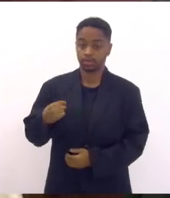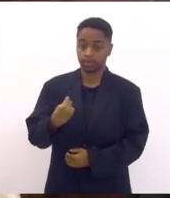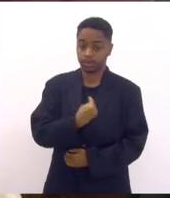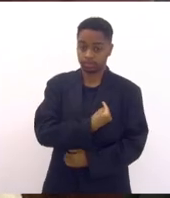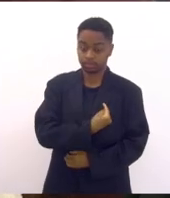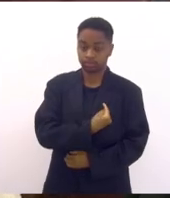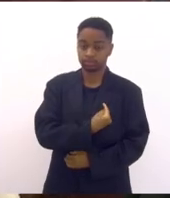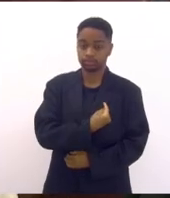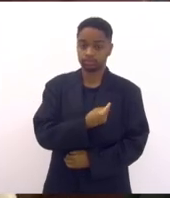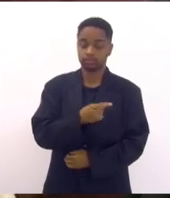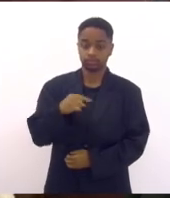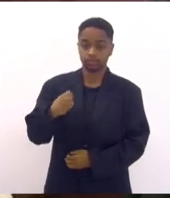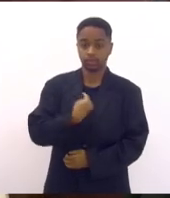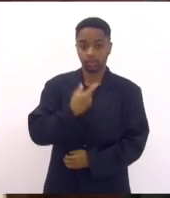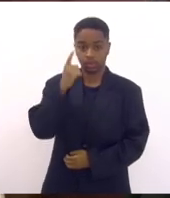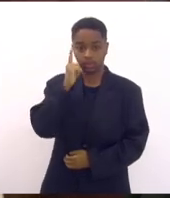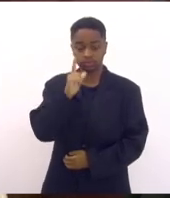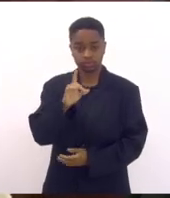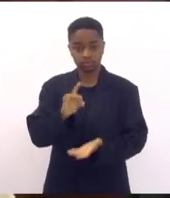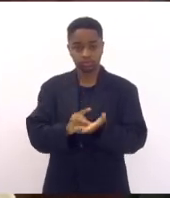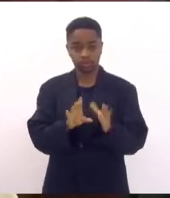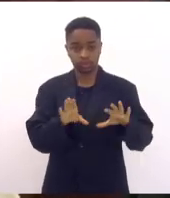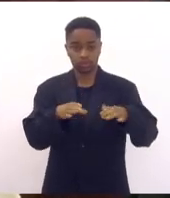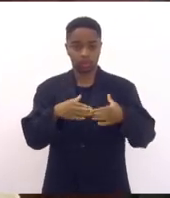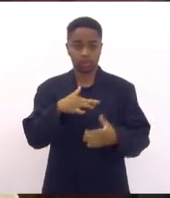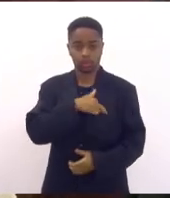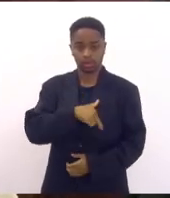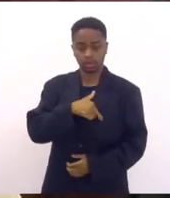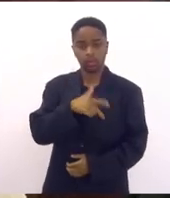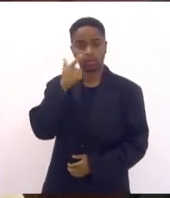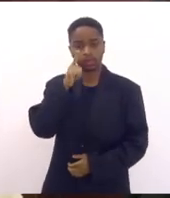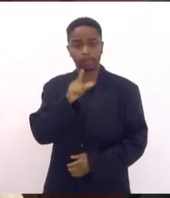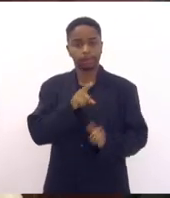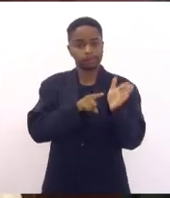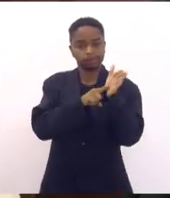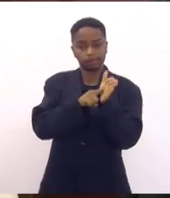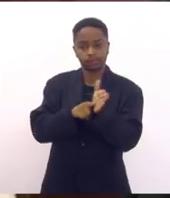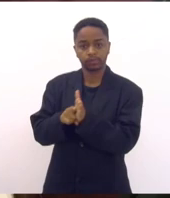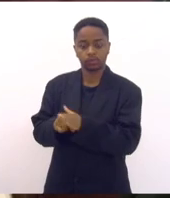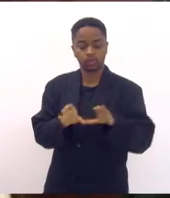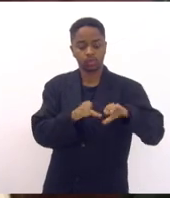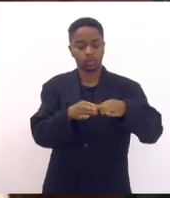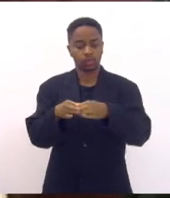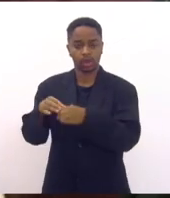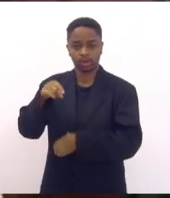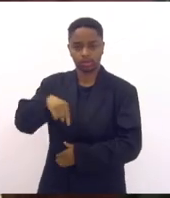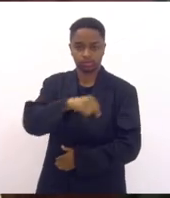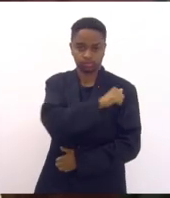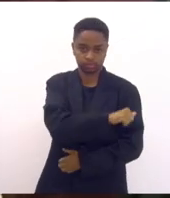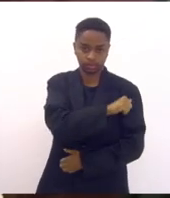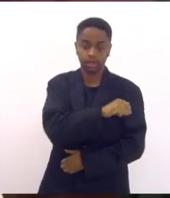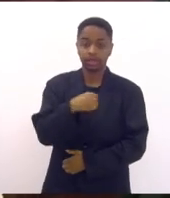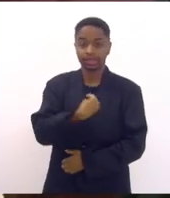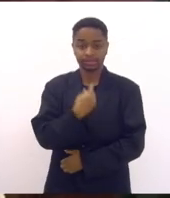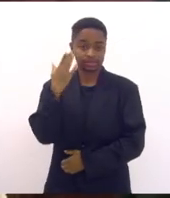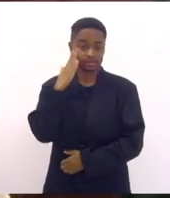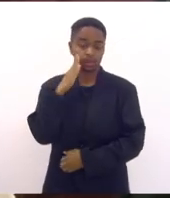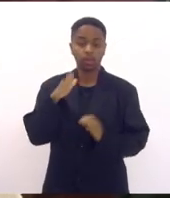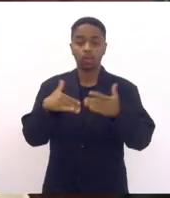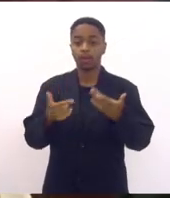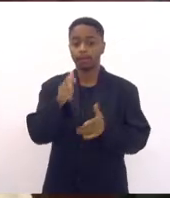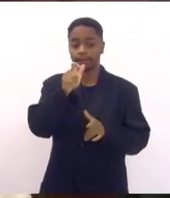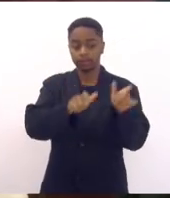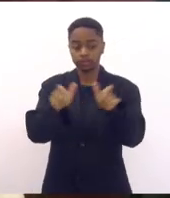conseguimos os religiosos mapear o Rio de Janeiro a gente sabe o morador de rua que tá ali porque ele gosta de viver na